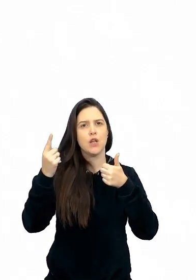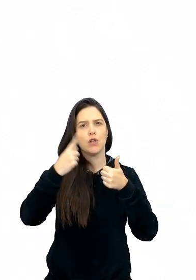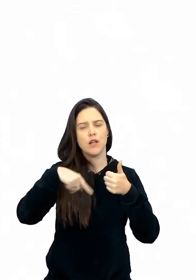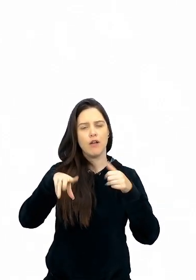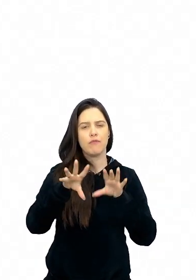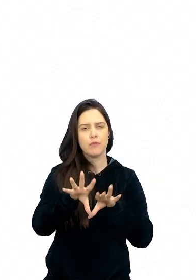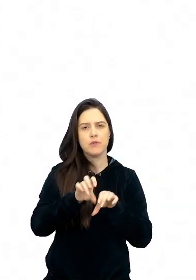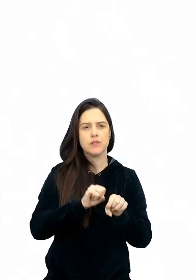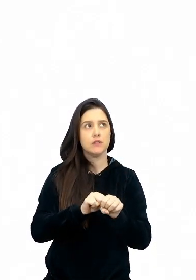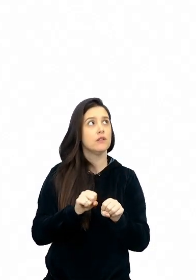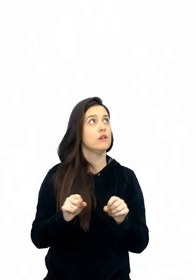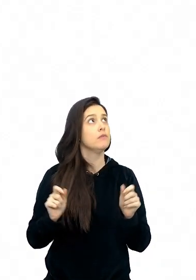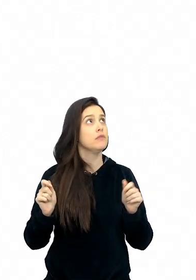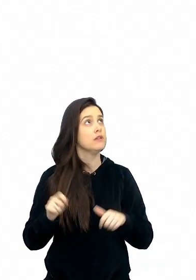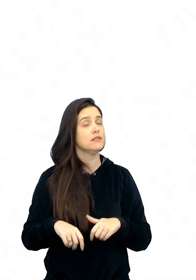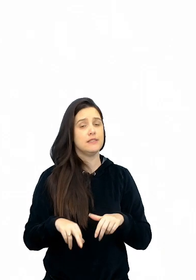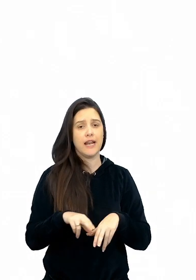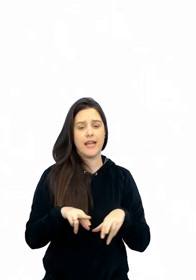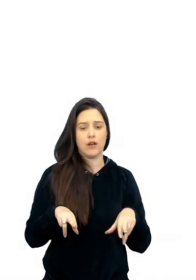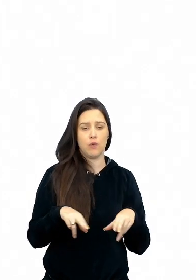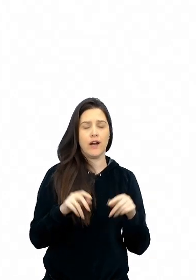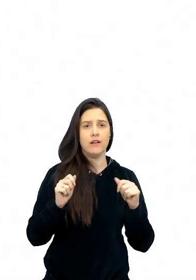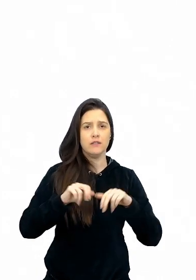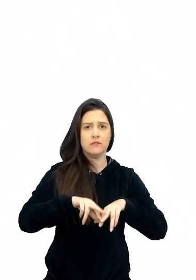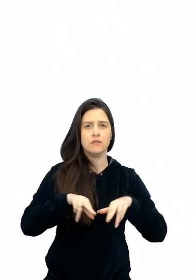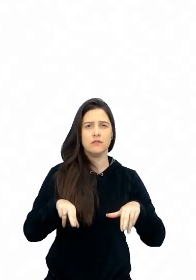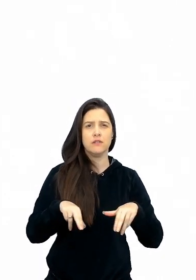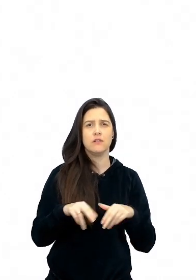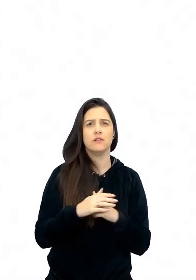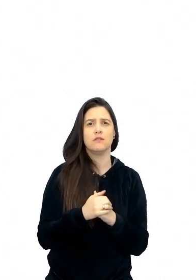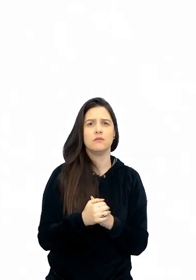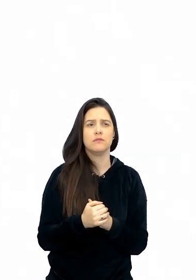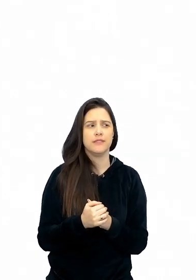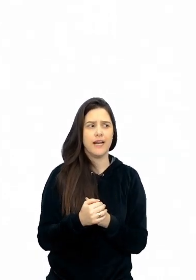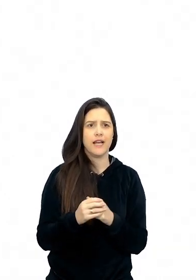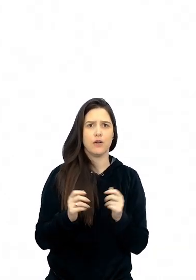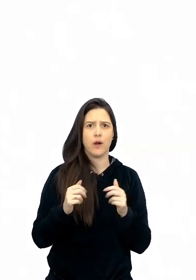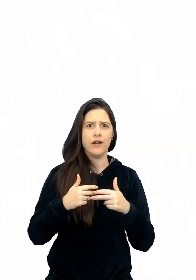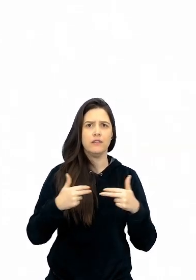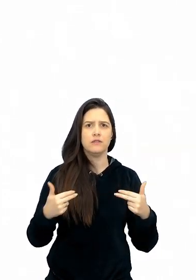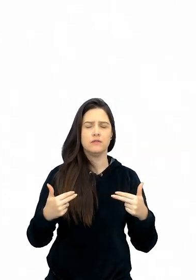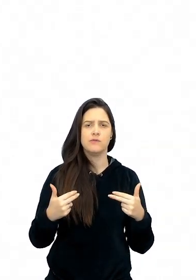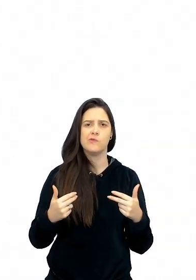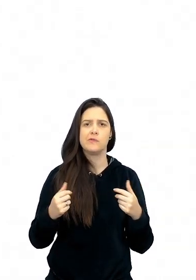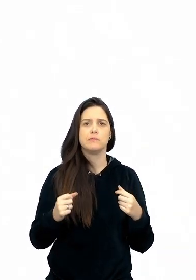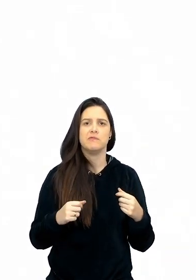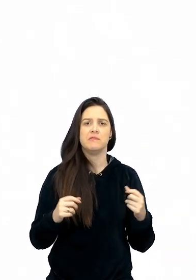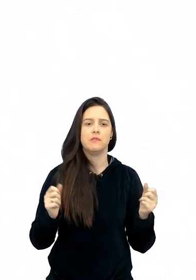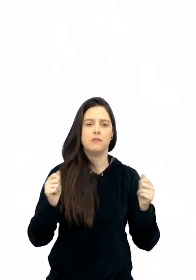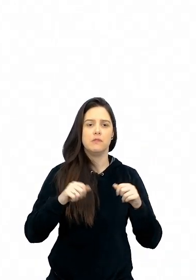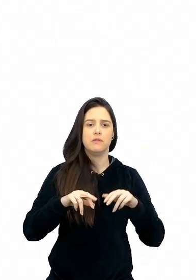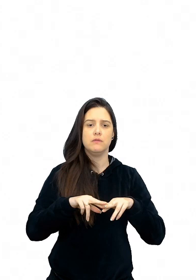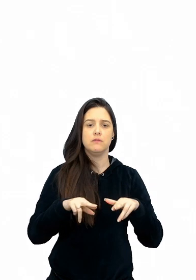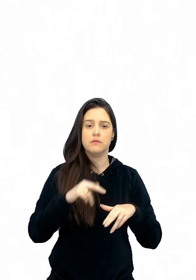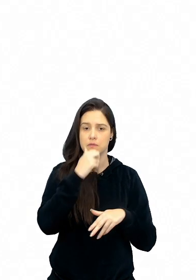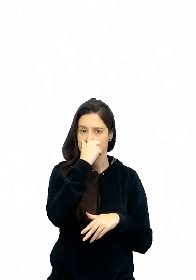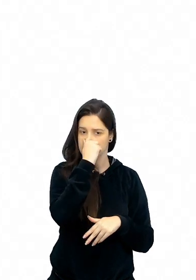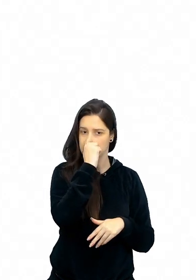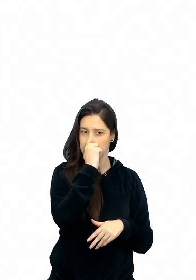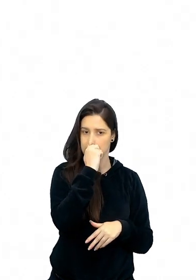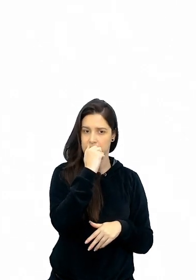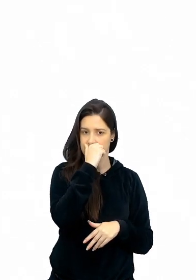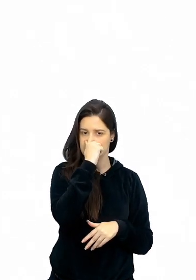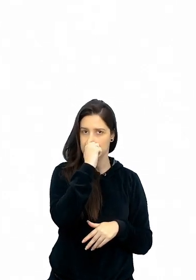atuação profissional também. A gente se sente mais confortável à medida que a gente tem acesso a mais conhecimentos,